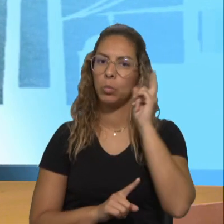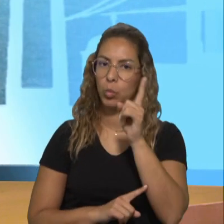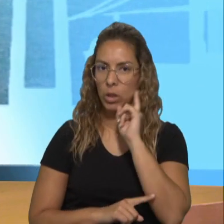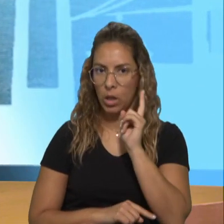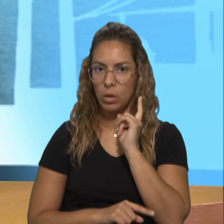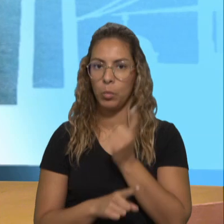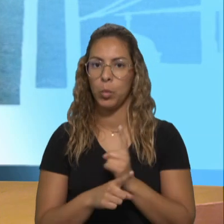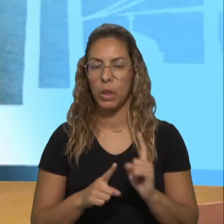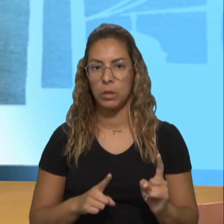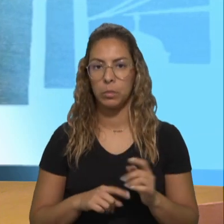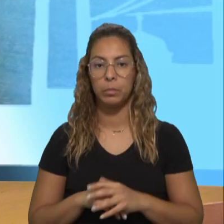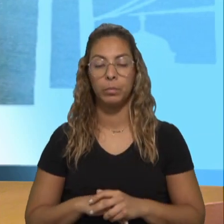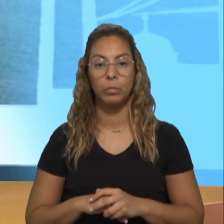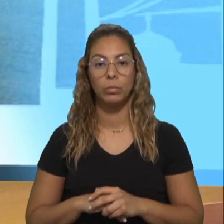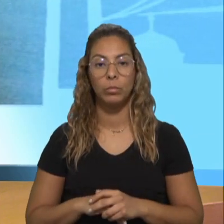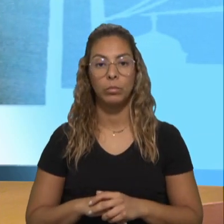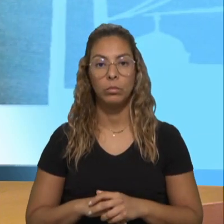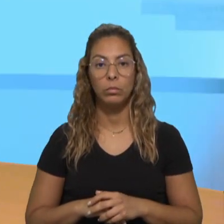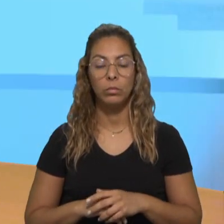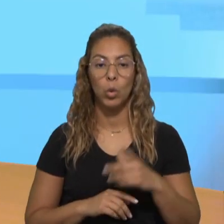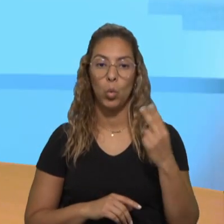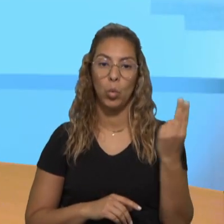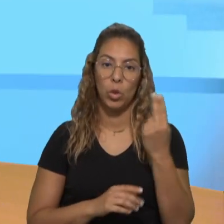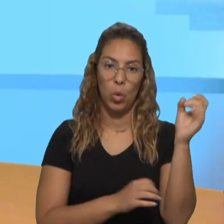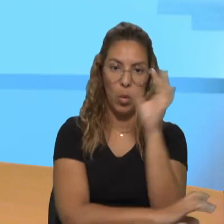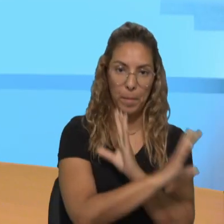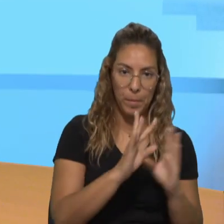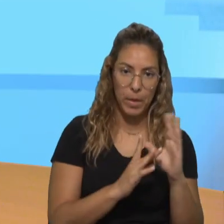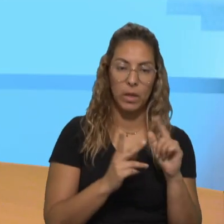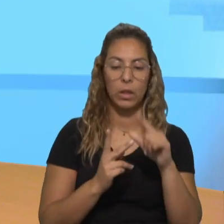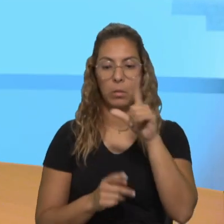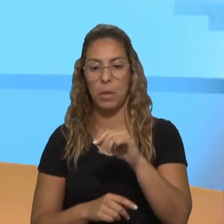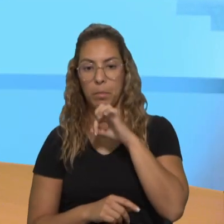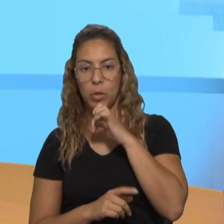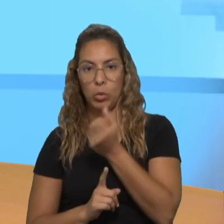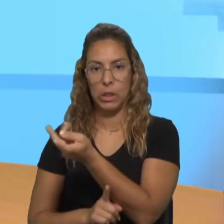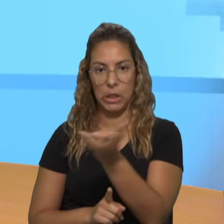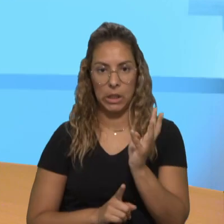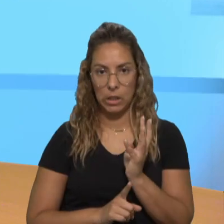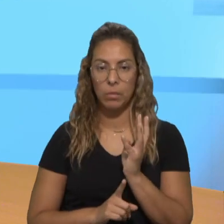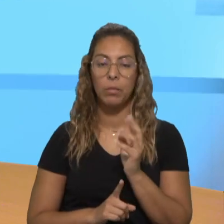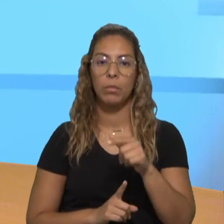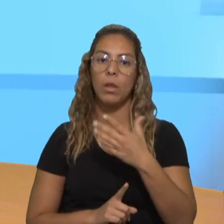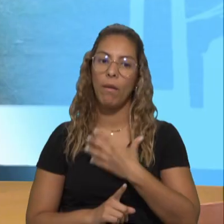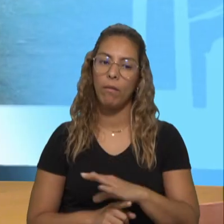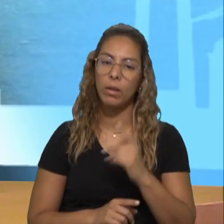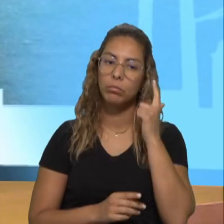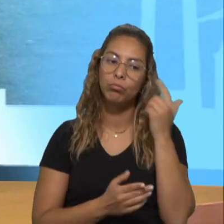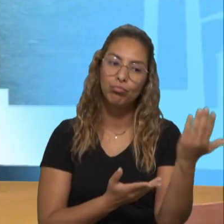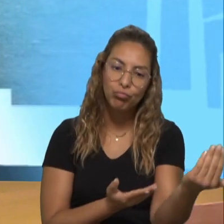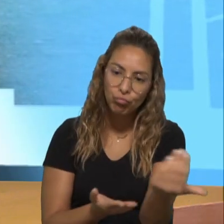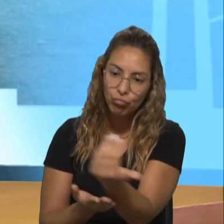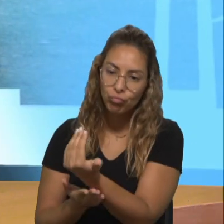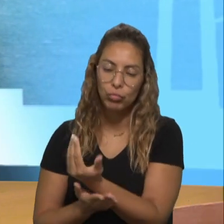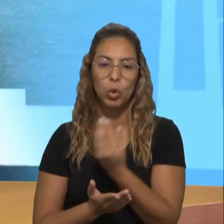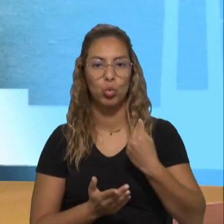porque mostra que, de facto, tanto a União Europeia como os bispos em si querem ouvir os jovens e